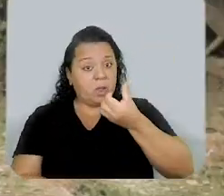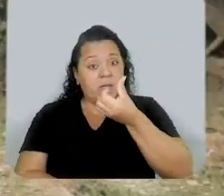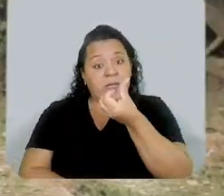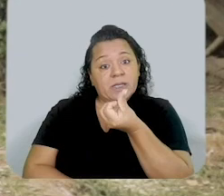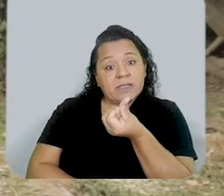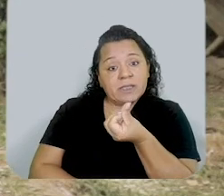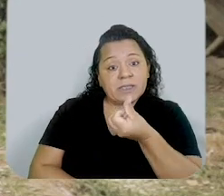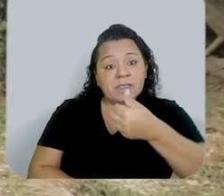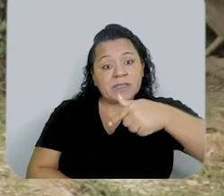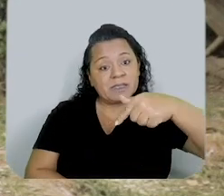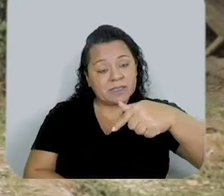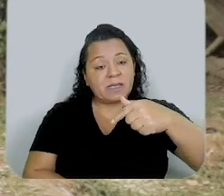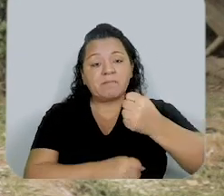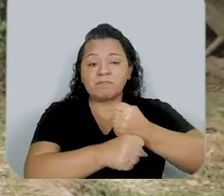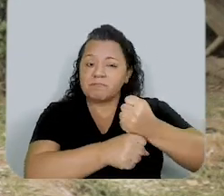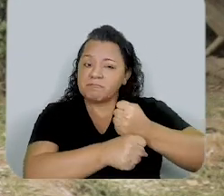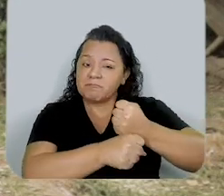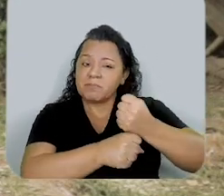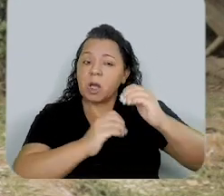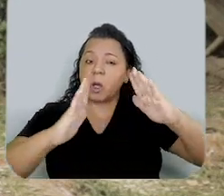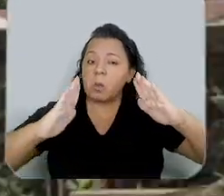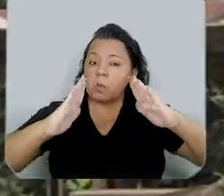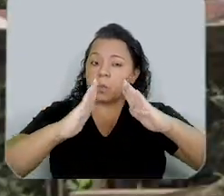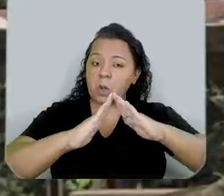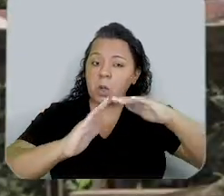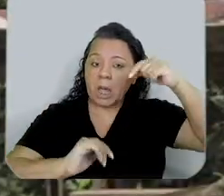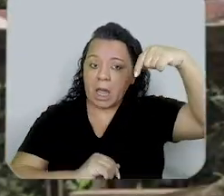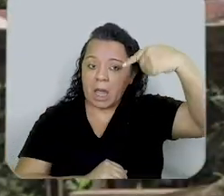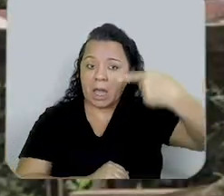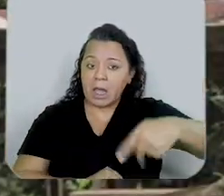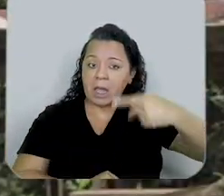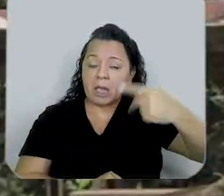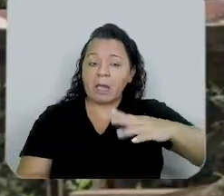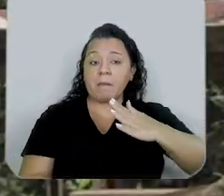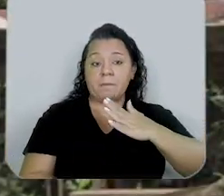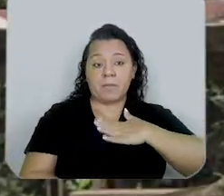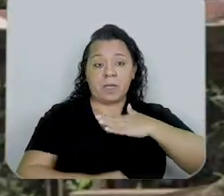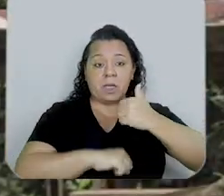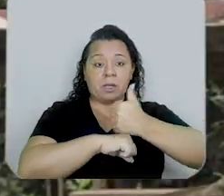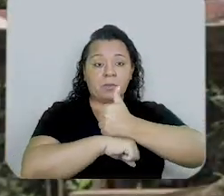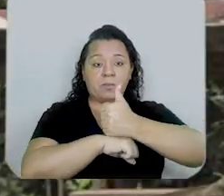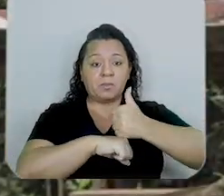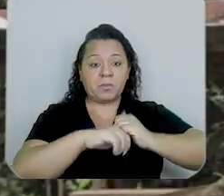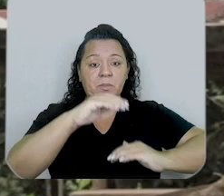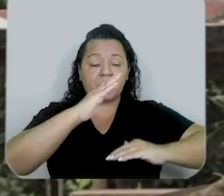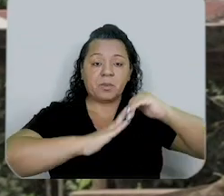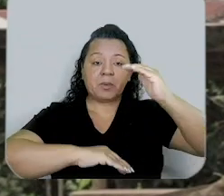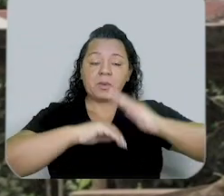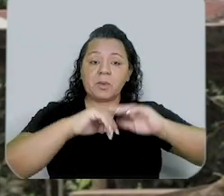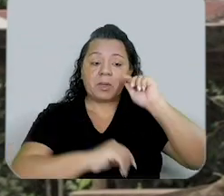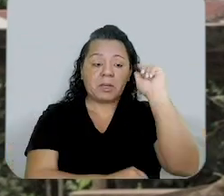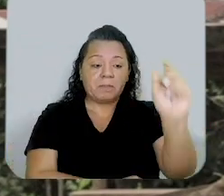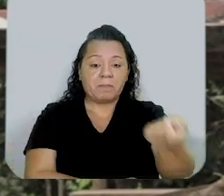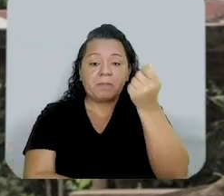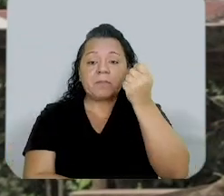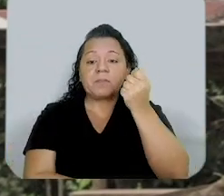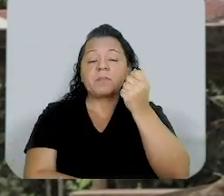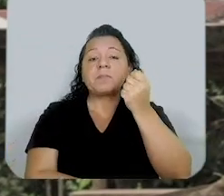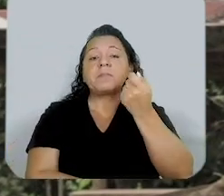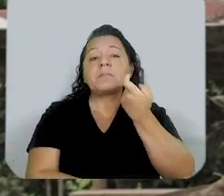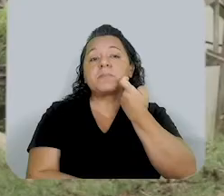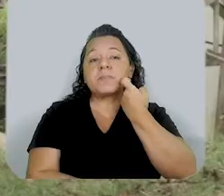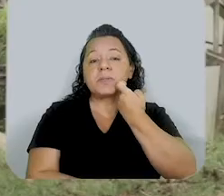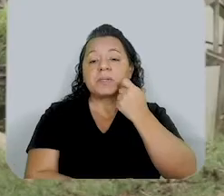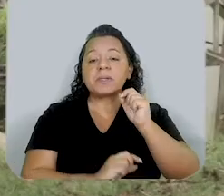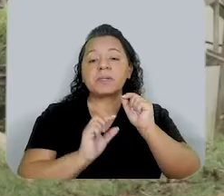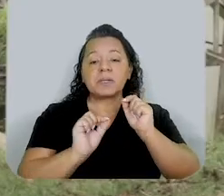Profissão mesmo era só pescar. Nasci aqui bem acolá. Morava ali